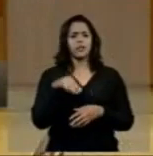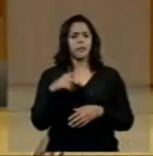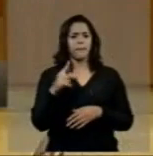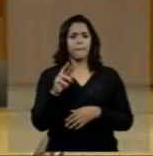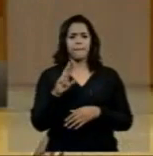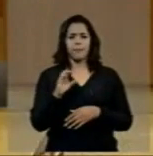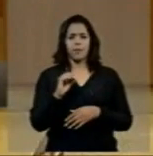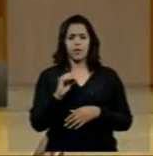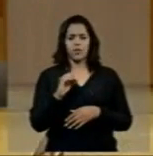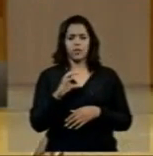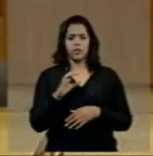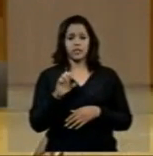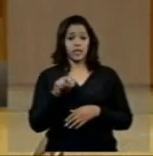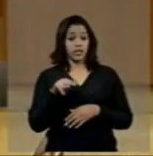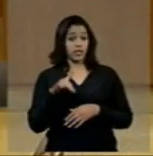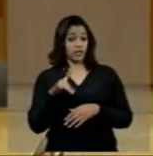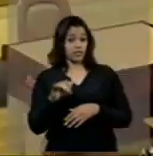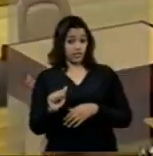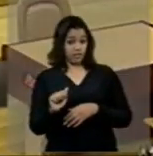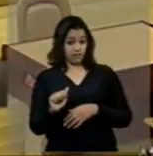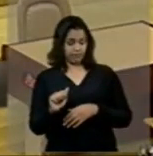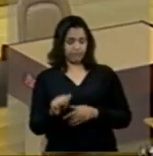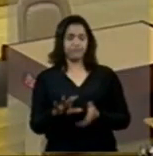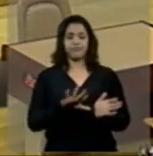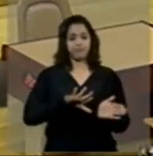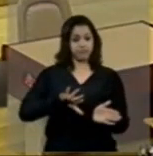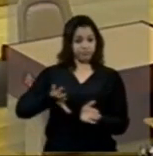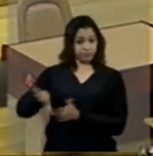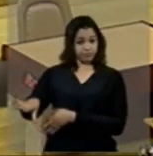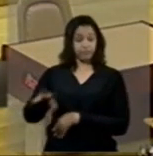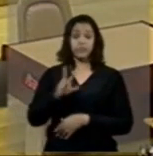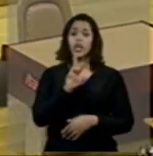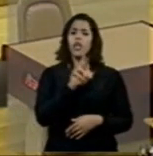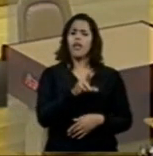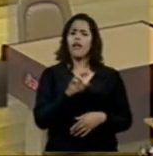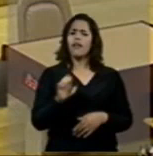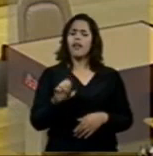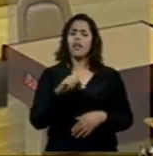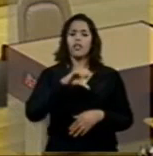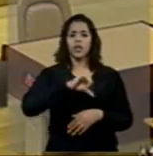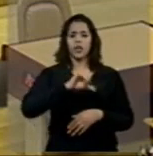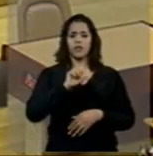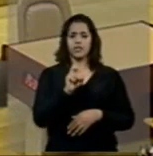No que diz respeito ao recurso extraordinário